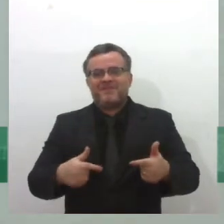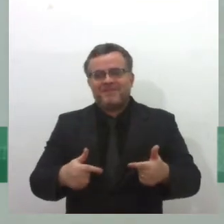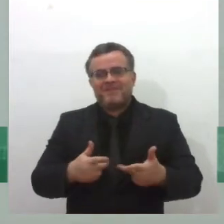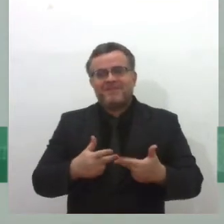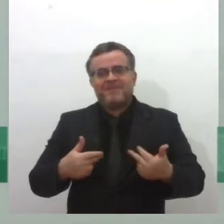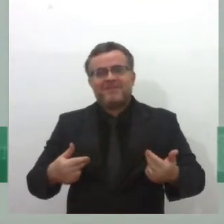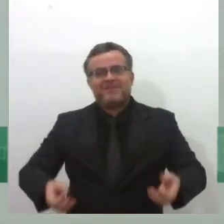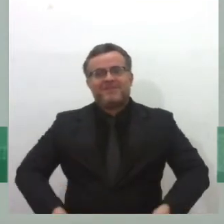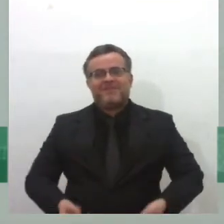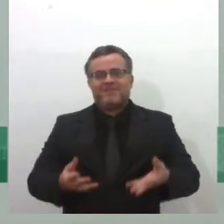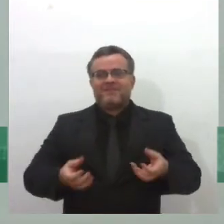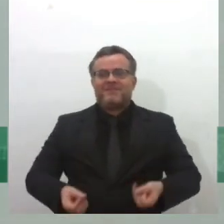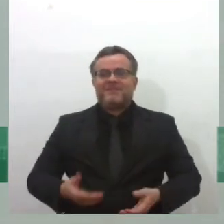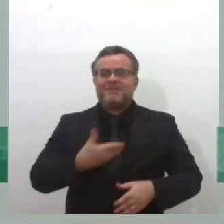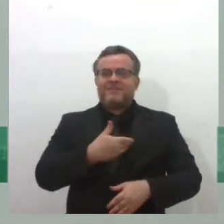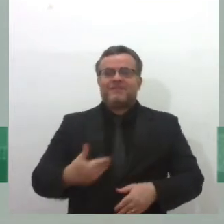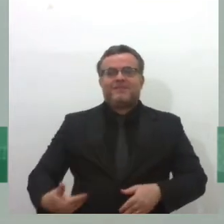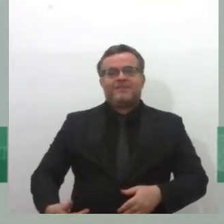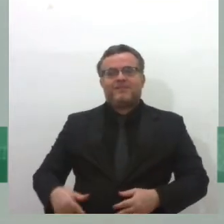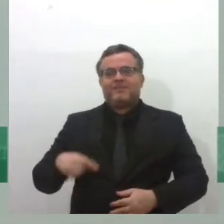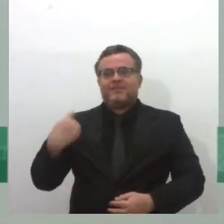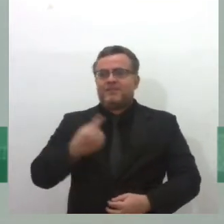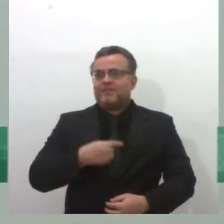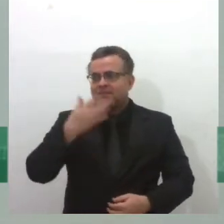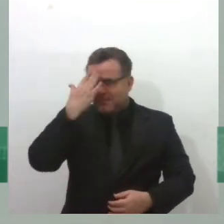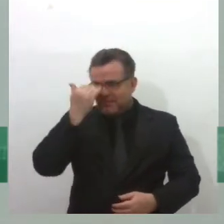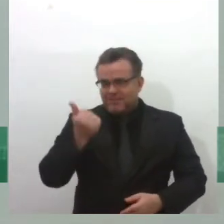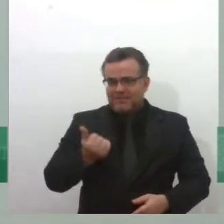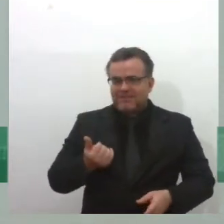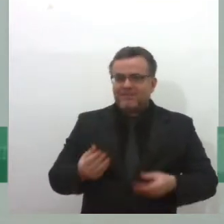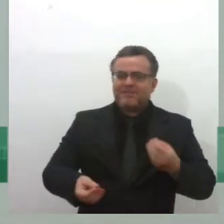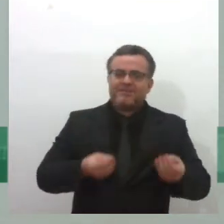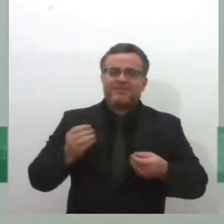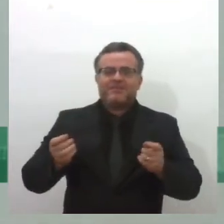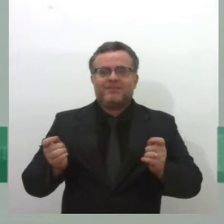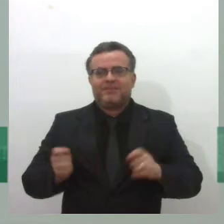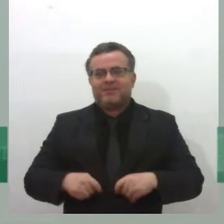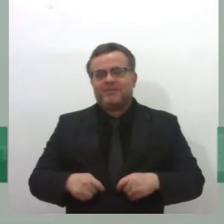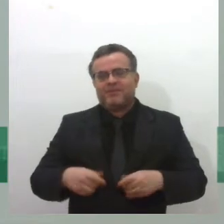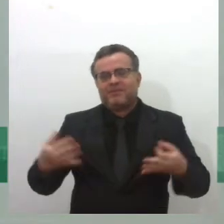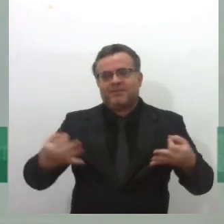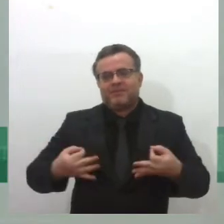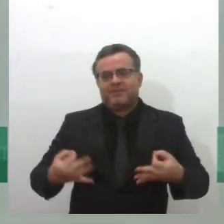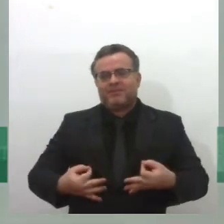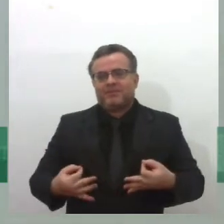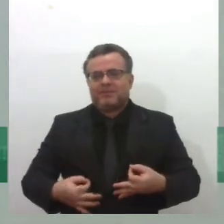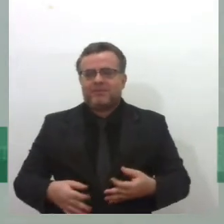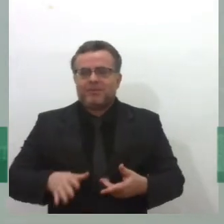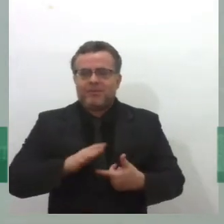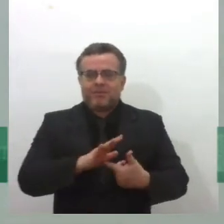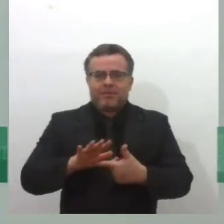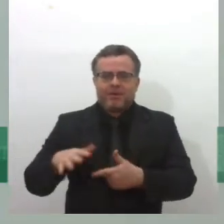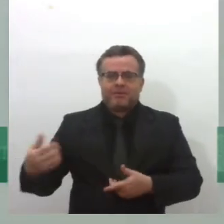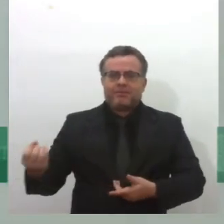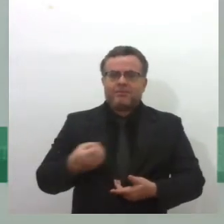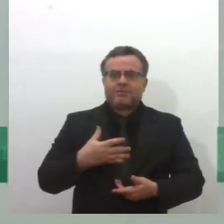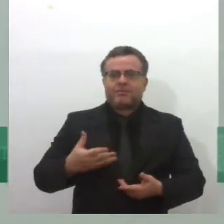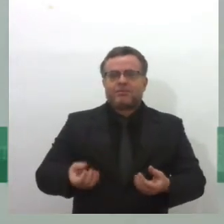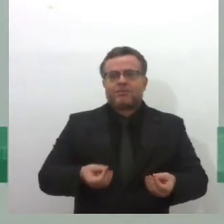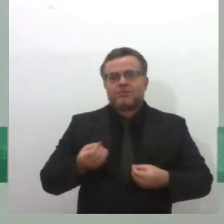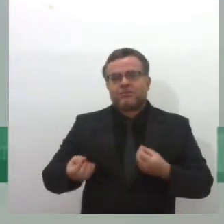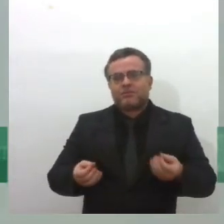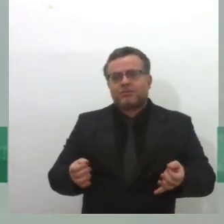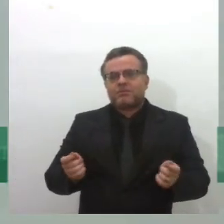os gastos públicos, com o orçamento, as crianças podem perfeitamente fazer o orçamento em casa. Olha aqui,